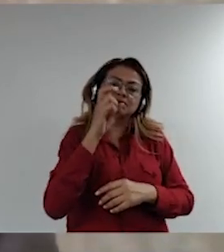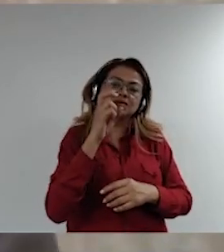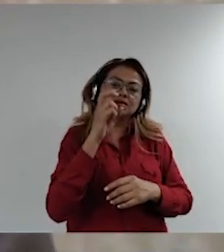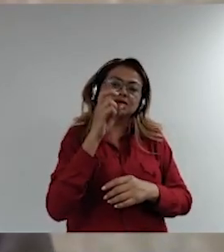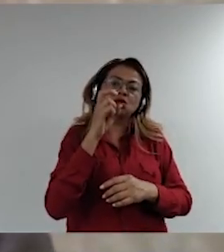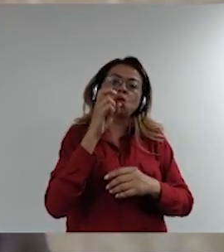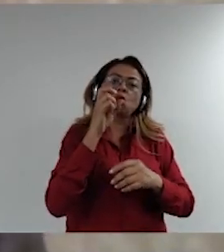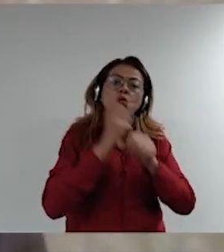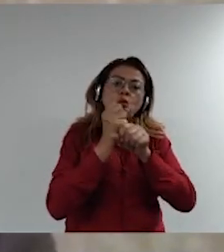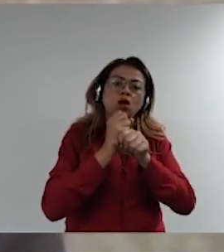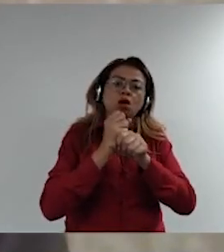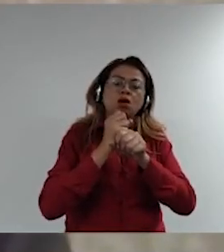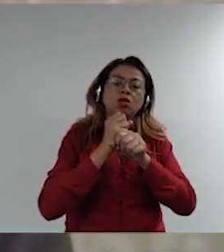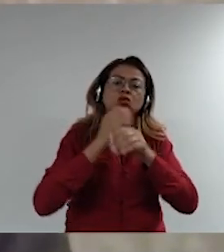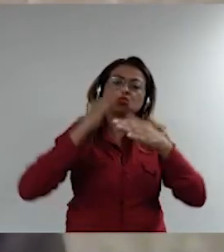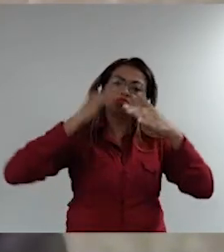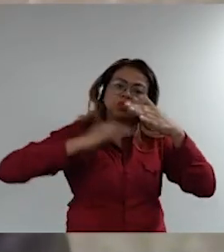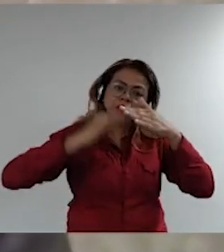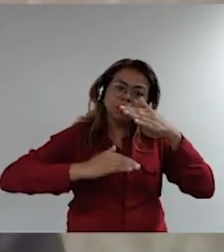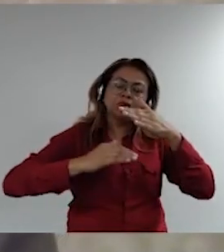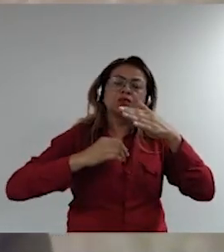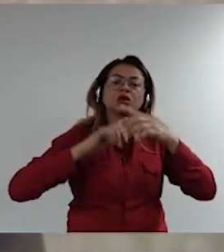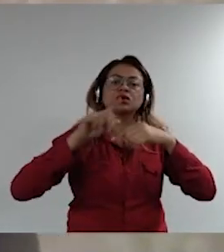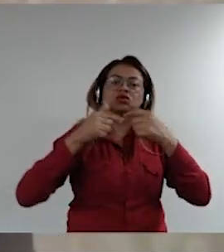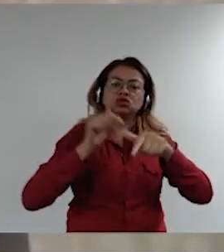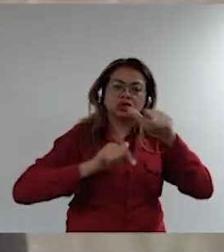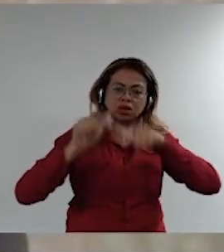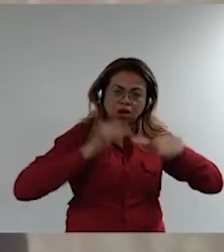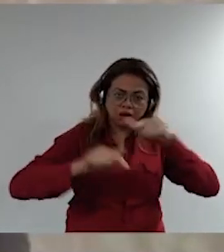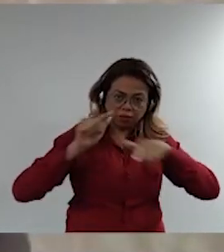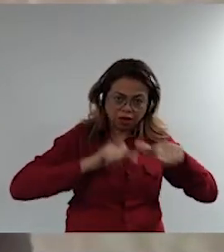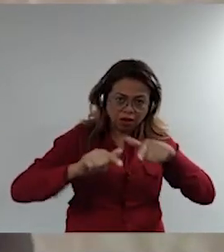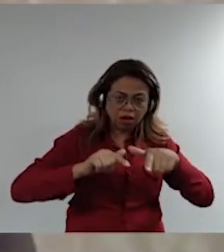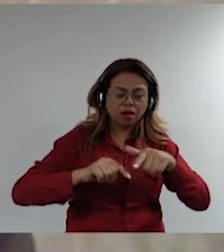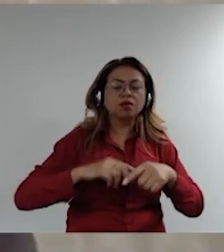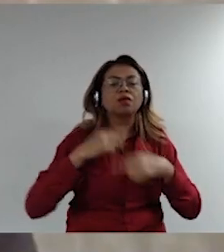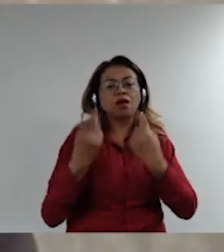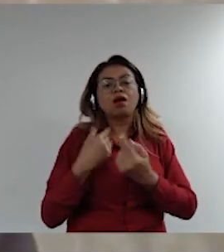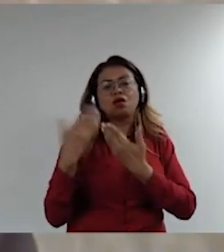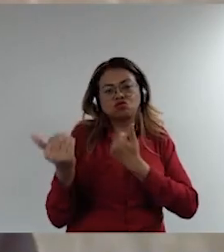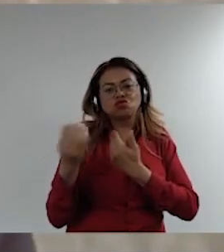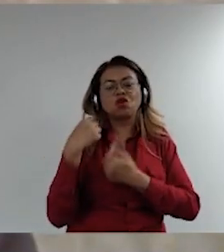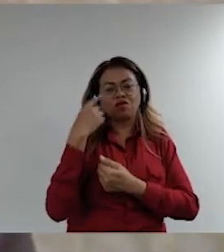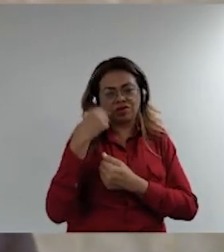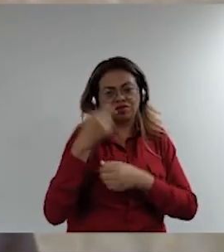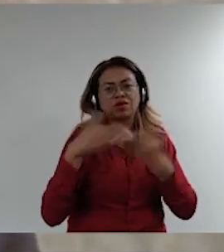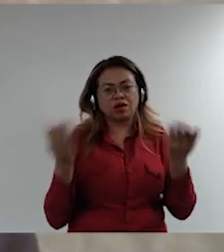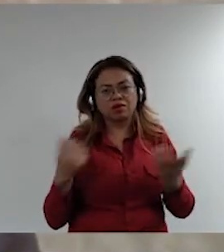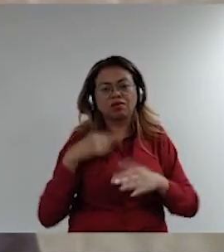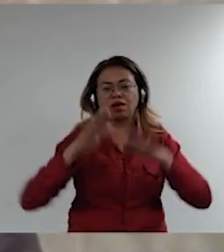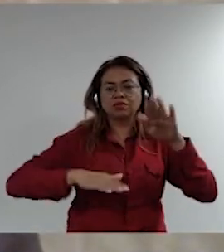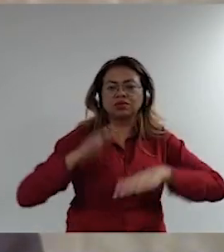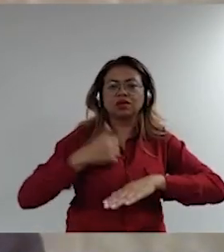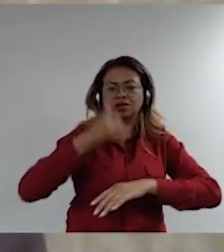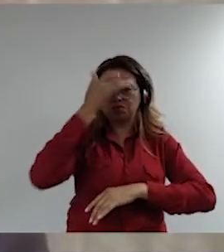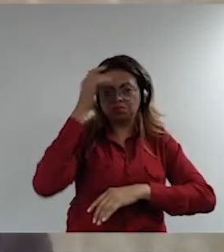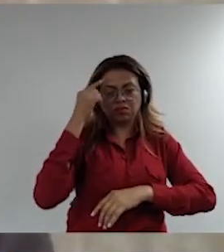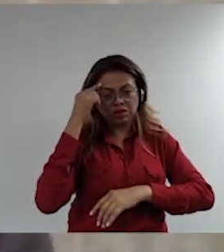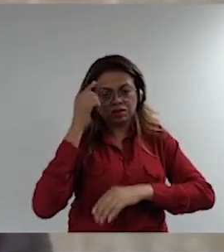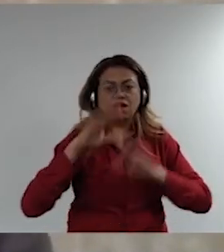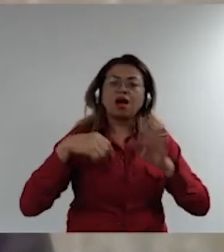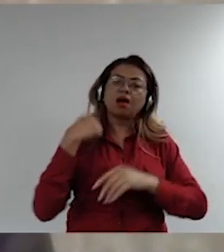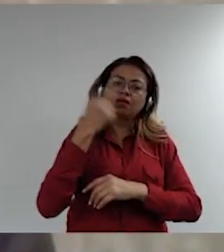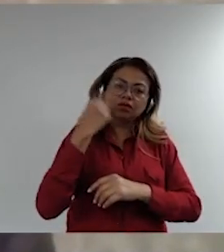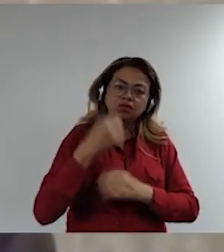advogado. Então, às vezes a gente pensa que apenas esse jovem advogado é que tem dificuldade. Não é.